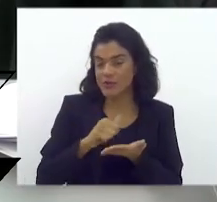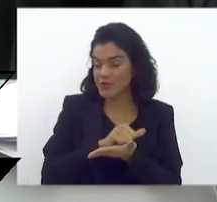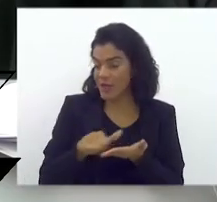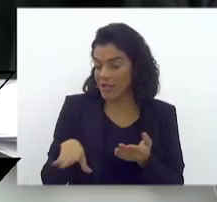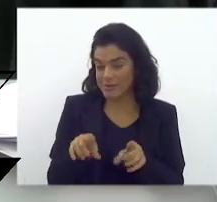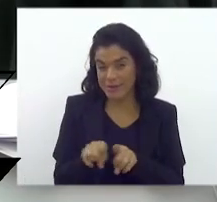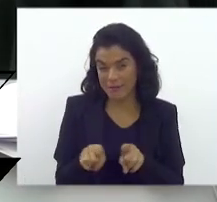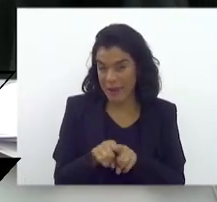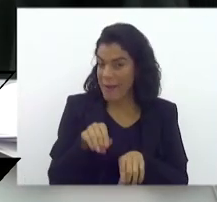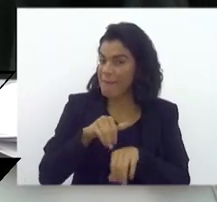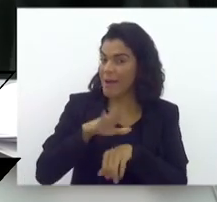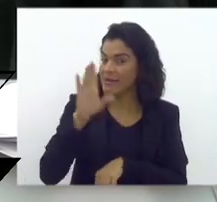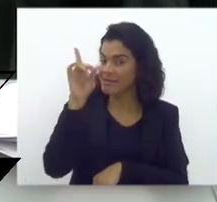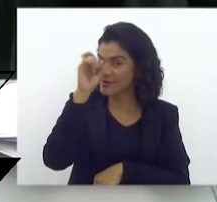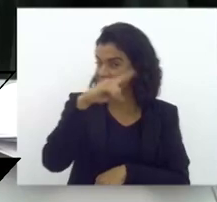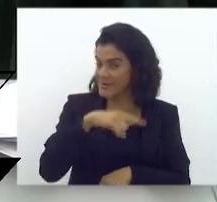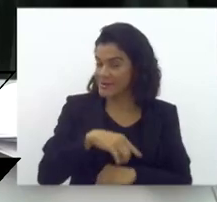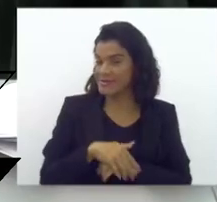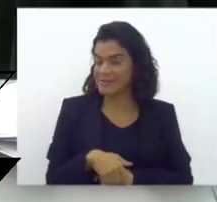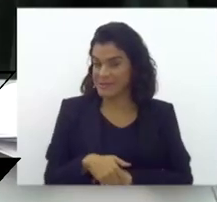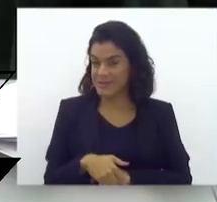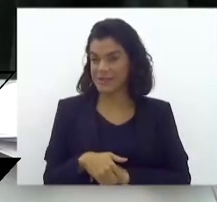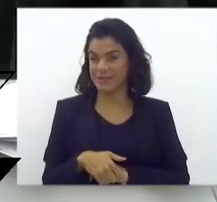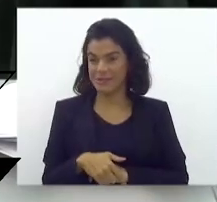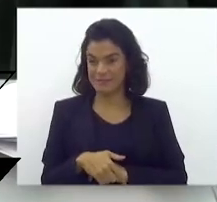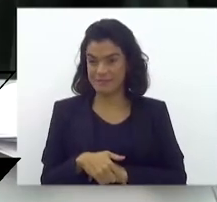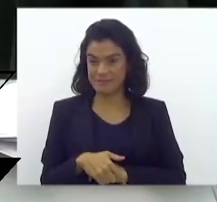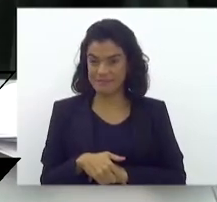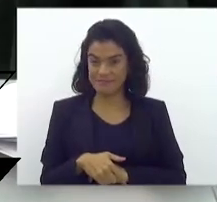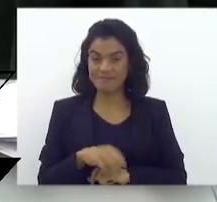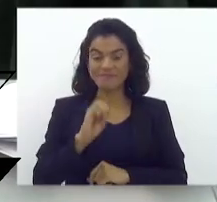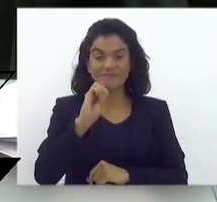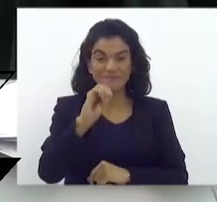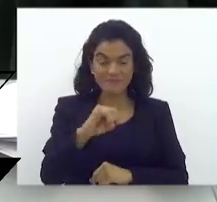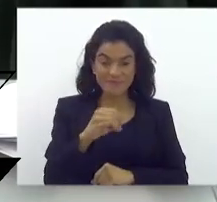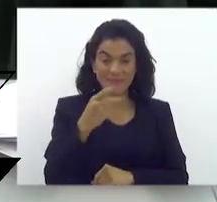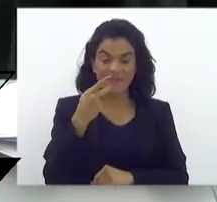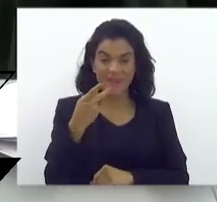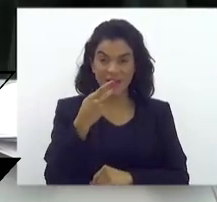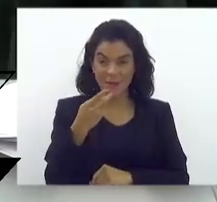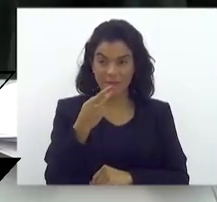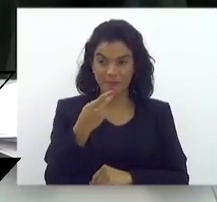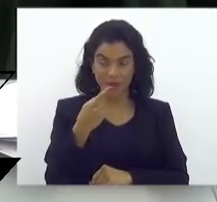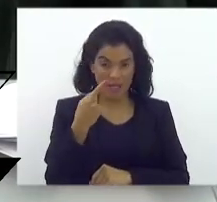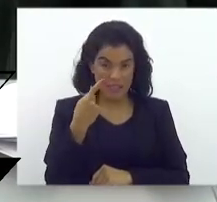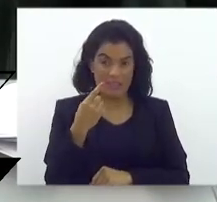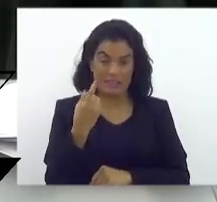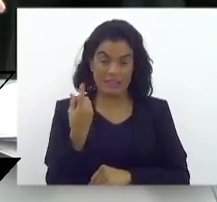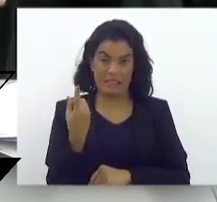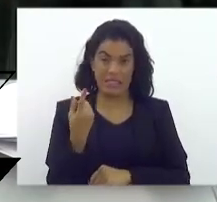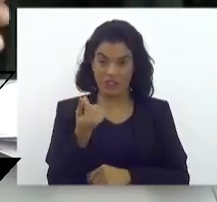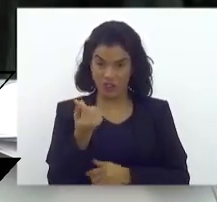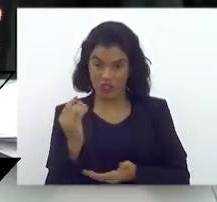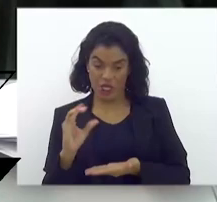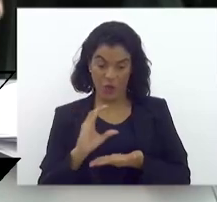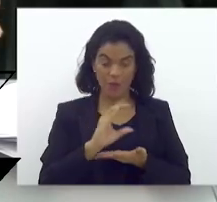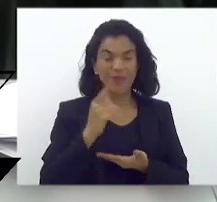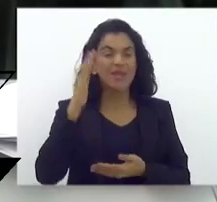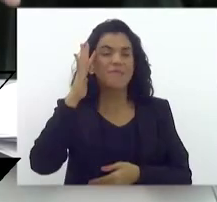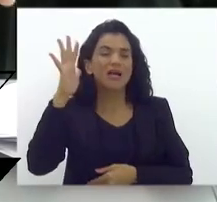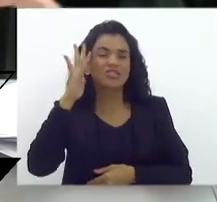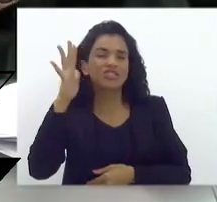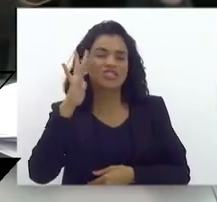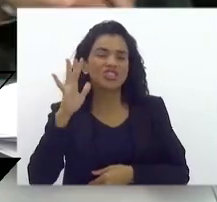Então, eu acho que ficar pública... Olha só, se botar dinheiro da cultura, imagina que